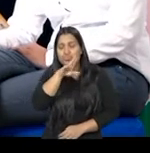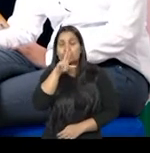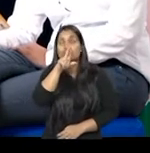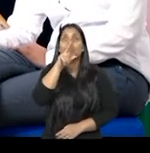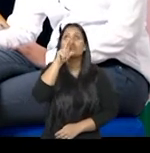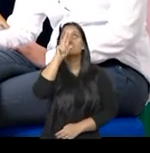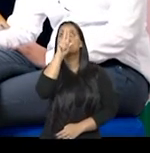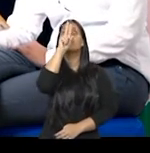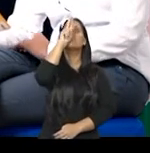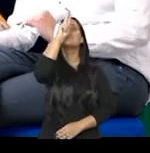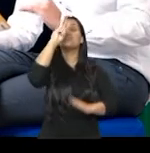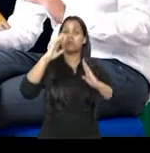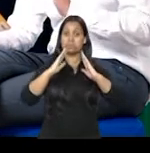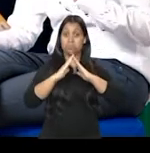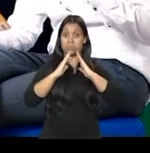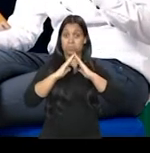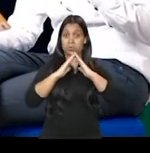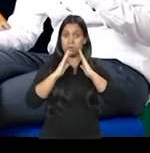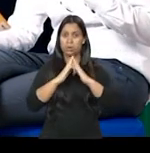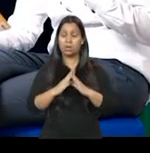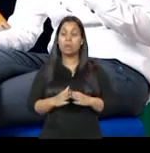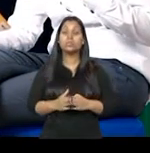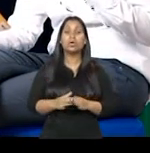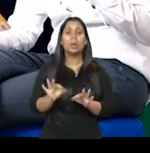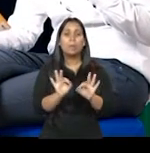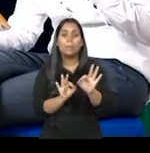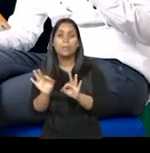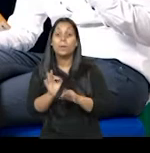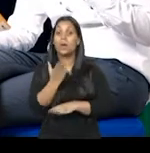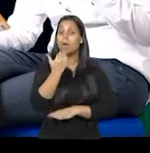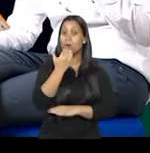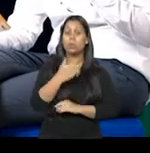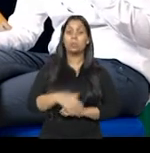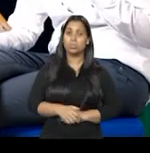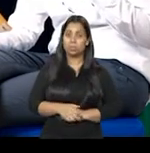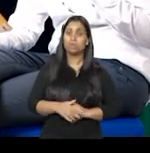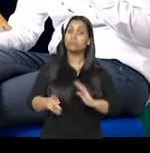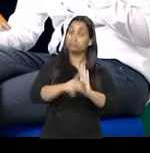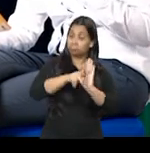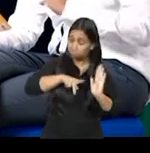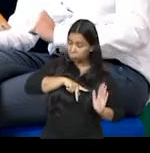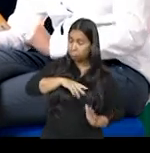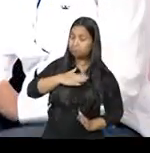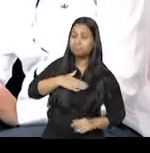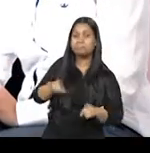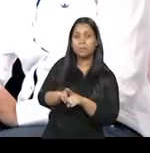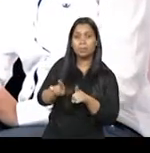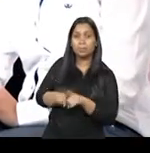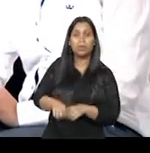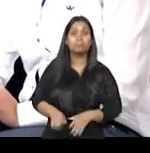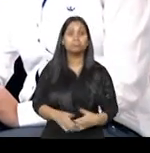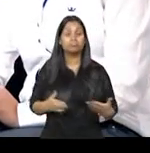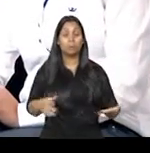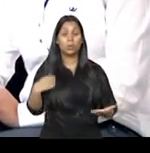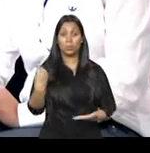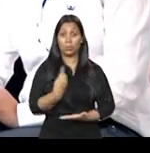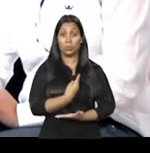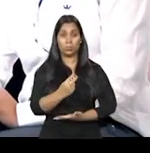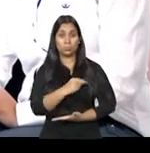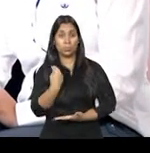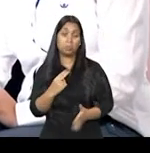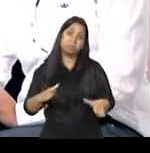lar. Só na hora de preparar a mistura é que elas se tornaram minhas também. Em nosso